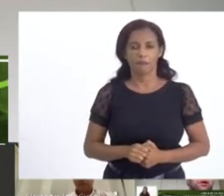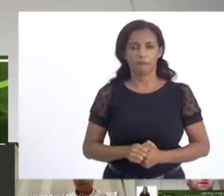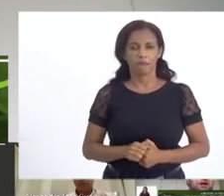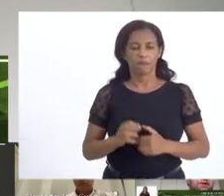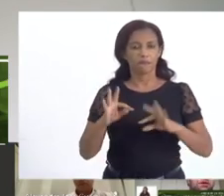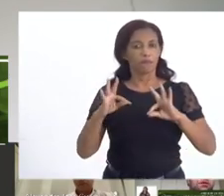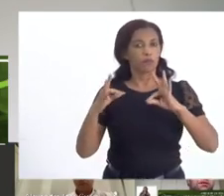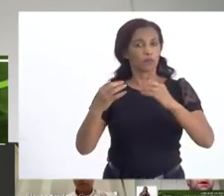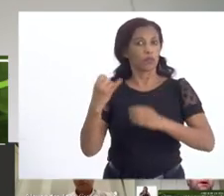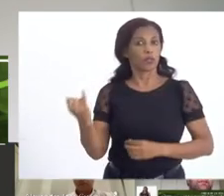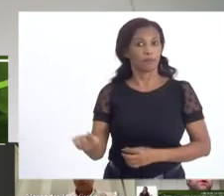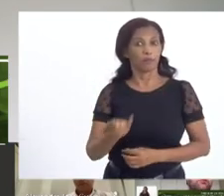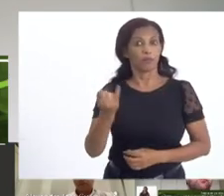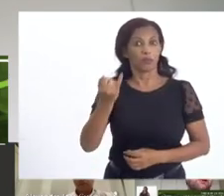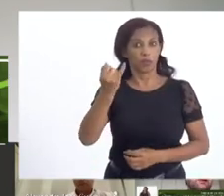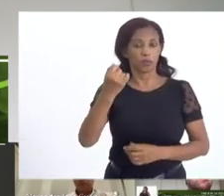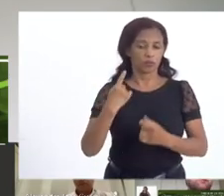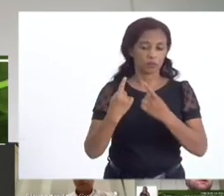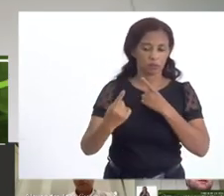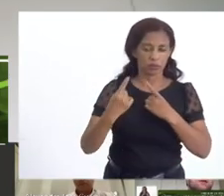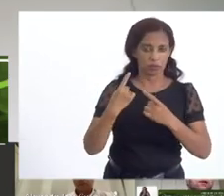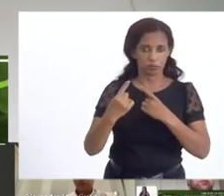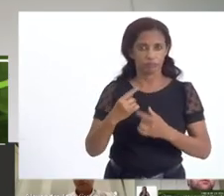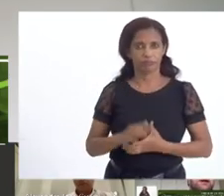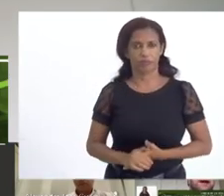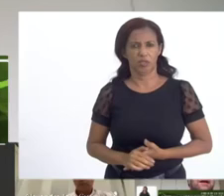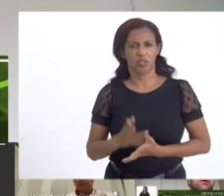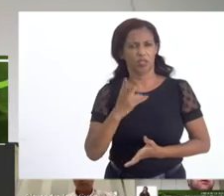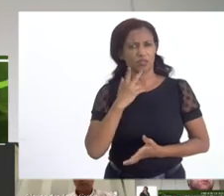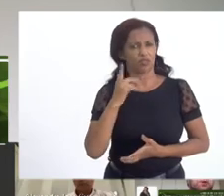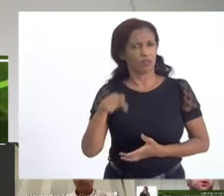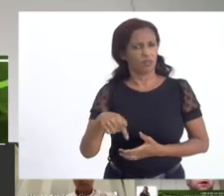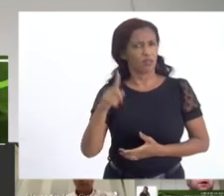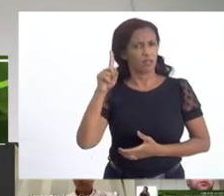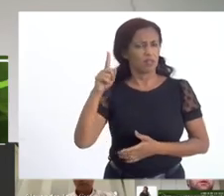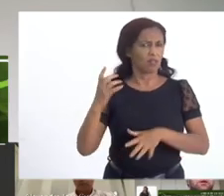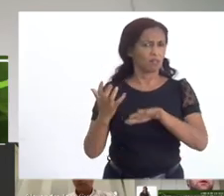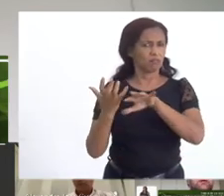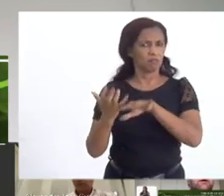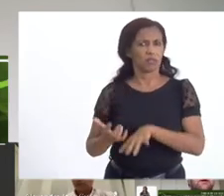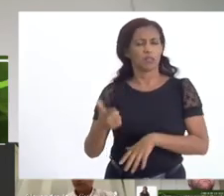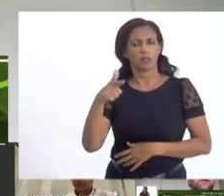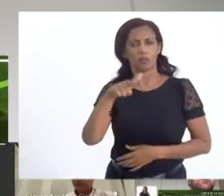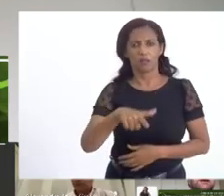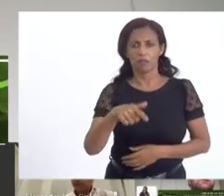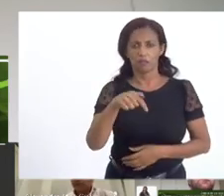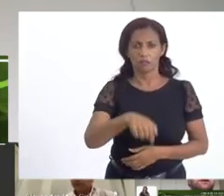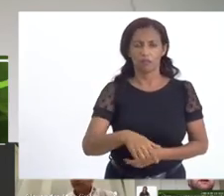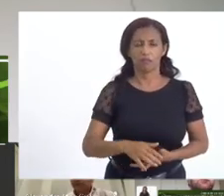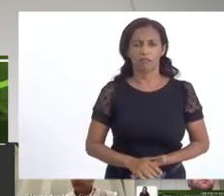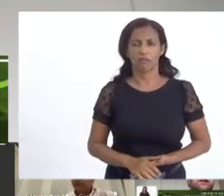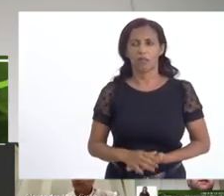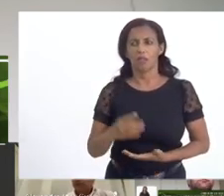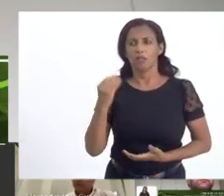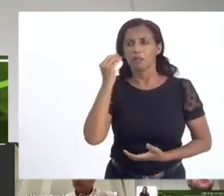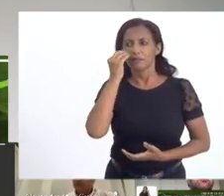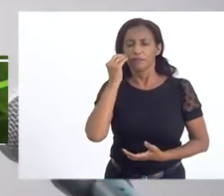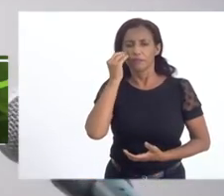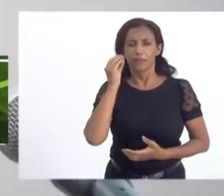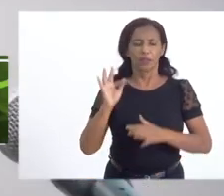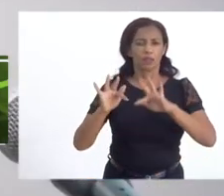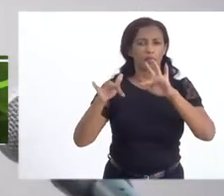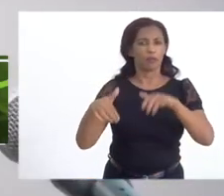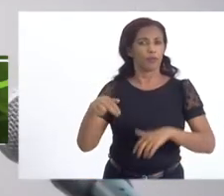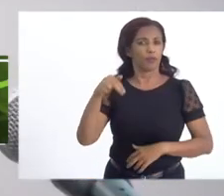ponto importante a ser debatido. E eu já falei isso na sessão do Senado, quero repetir aqui na comissão. A gente está na expectativa que até o final